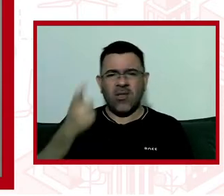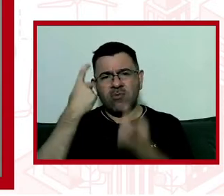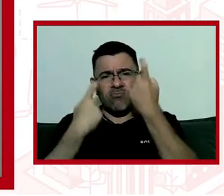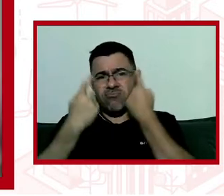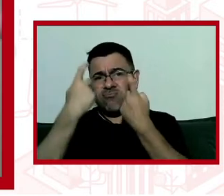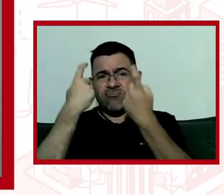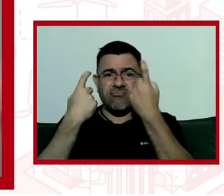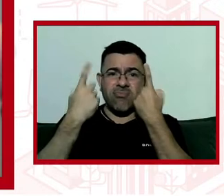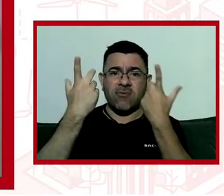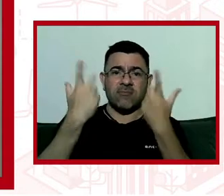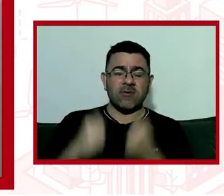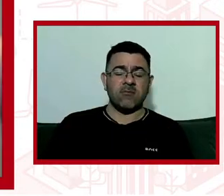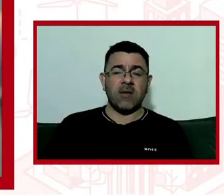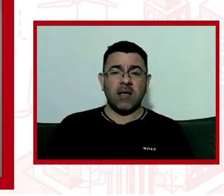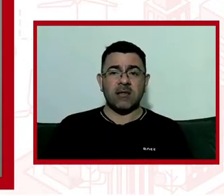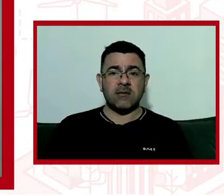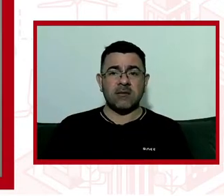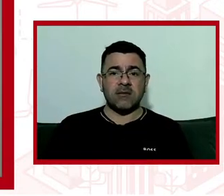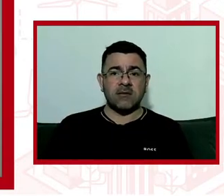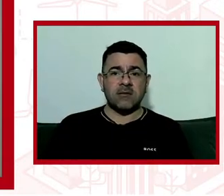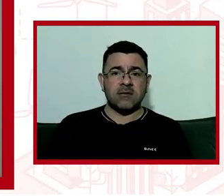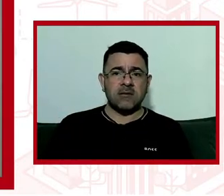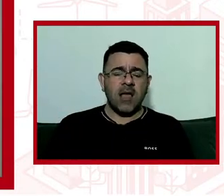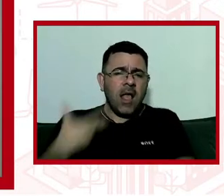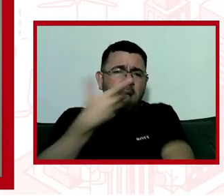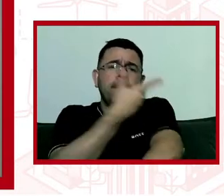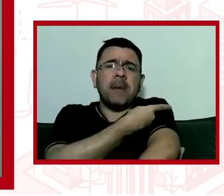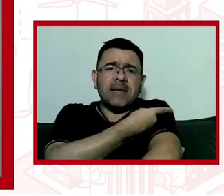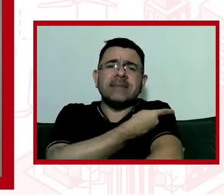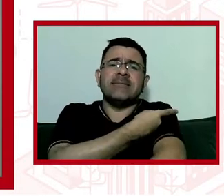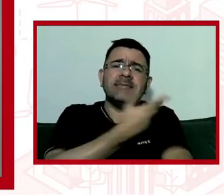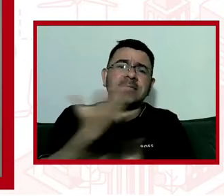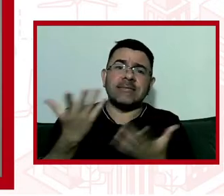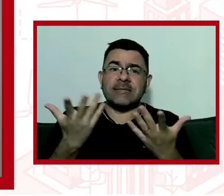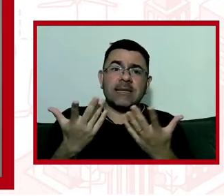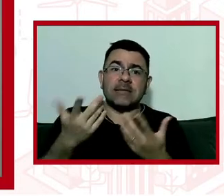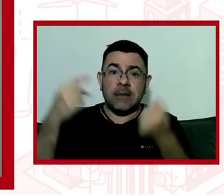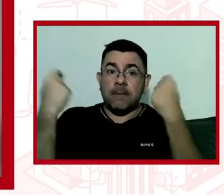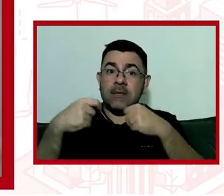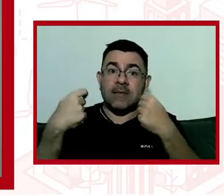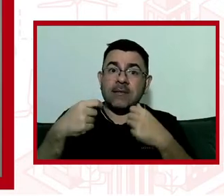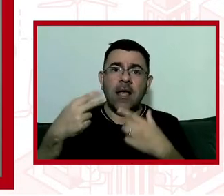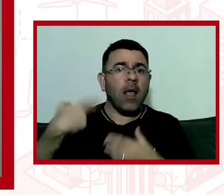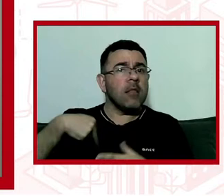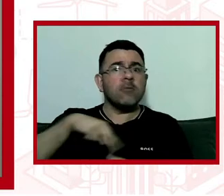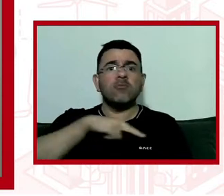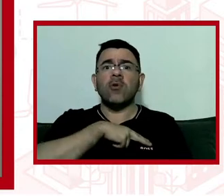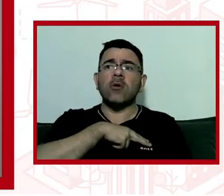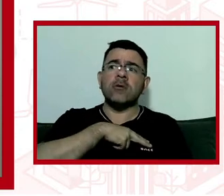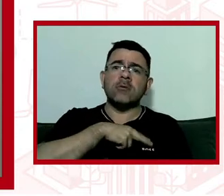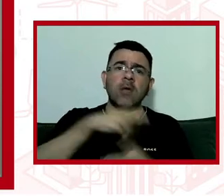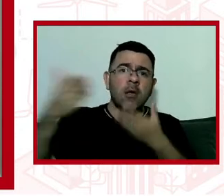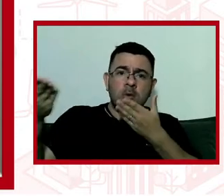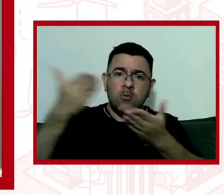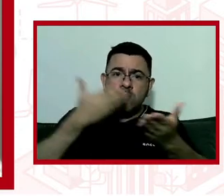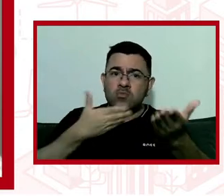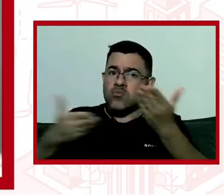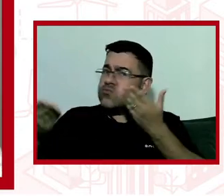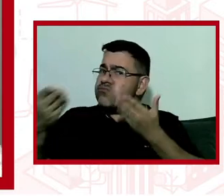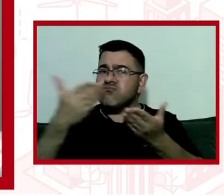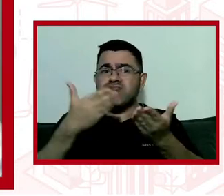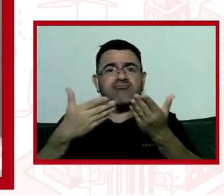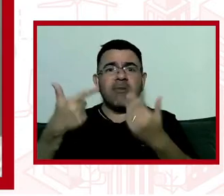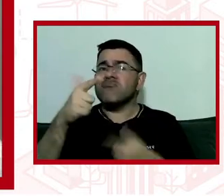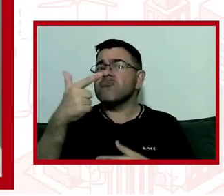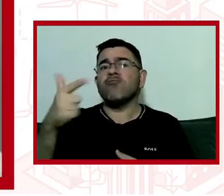políticas estruturadas de saúde de assistência E por aí vai e a gente não tinha nenhum tipo de interlocução Federativa o Ministério da Saúde